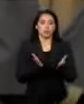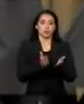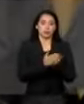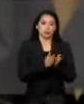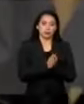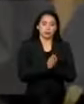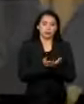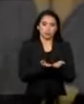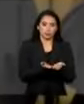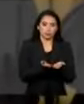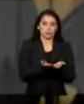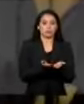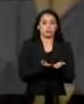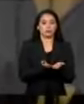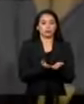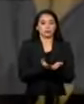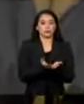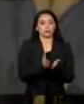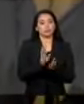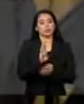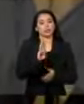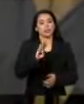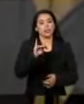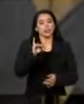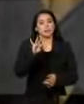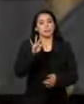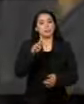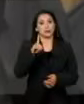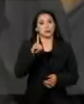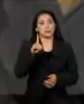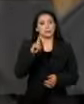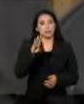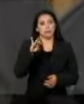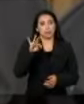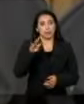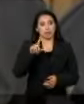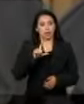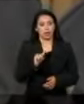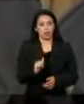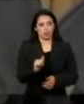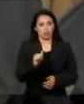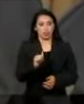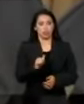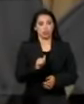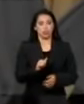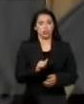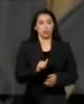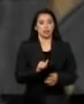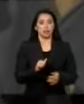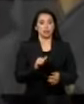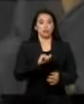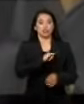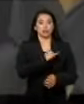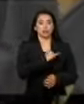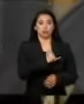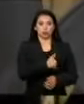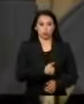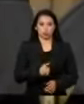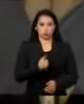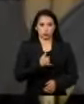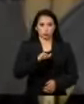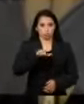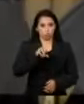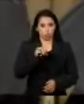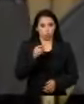é, logicamente, a Bíblia Sagrada, e que no Evangelho de São João traz o